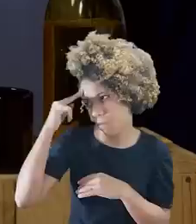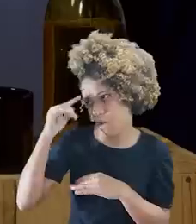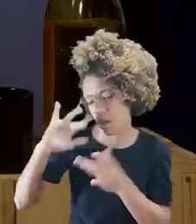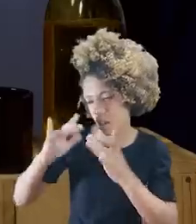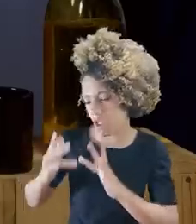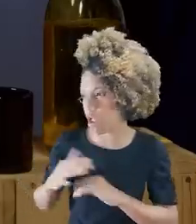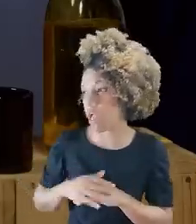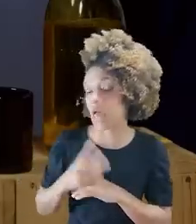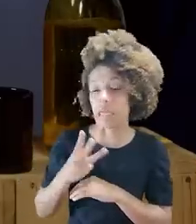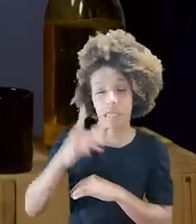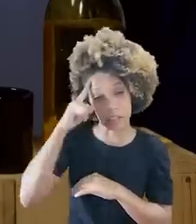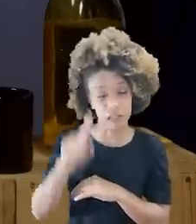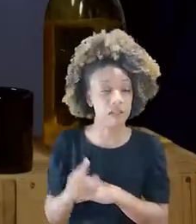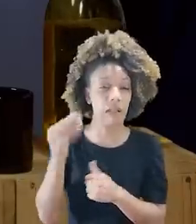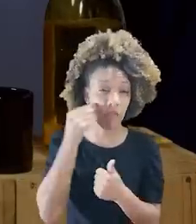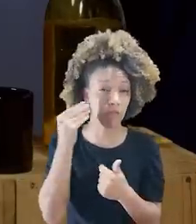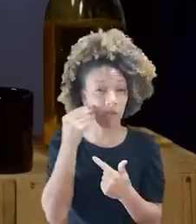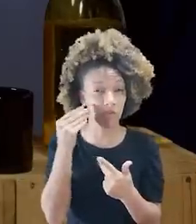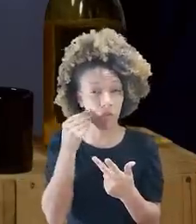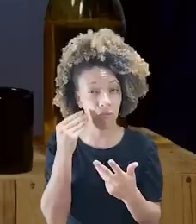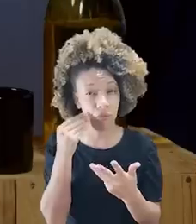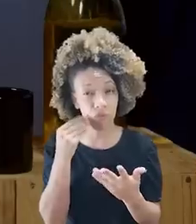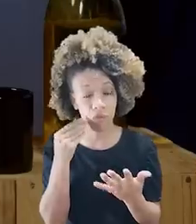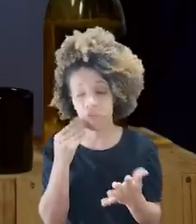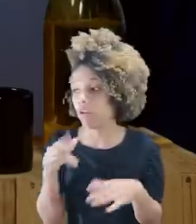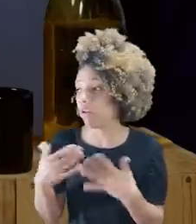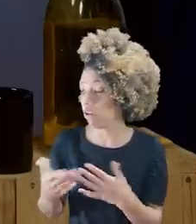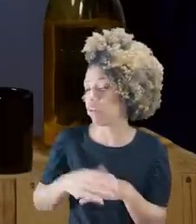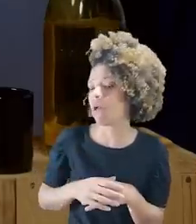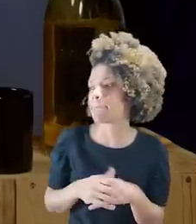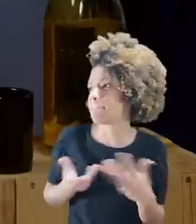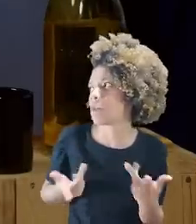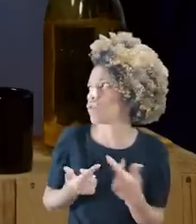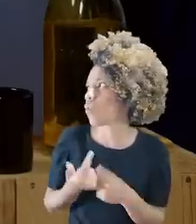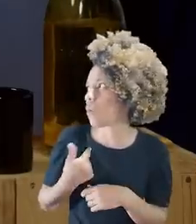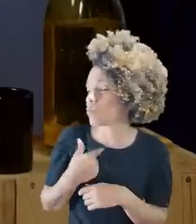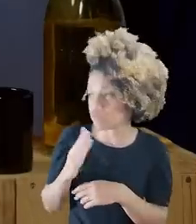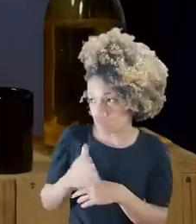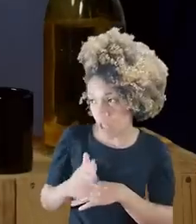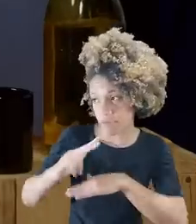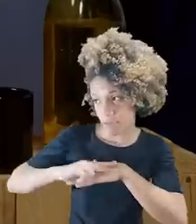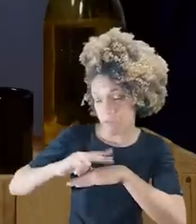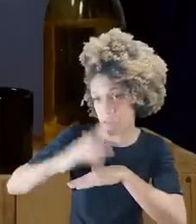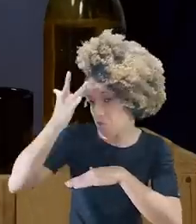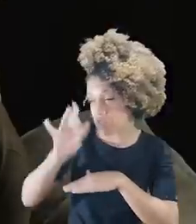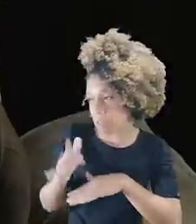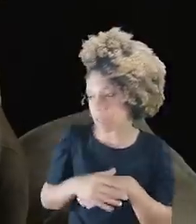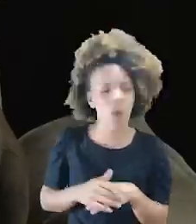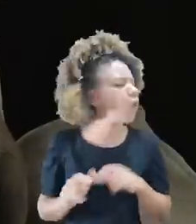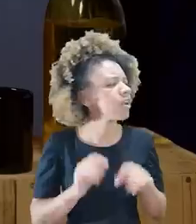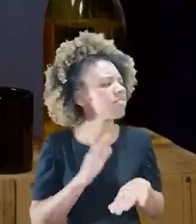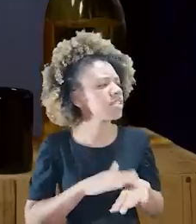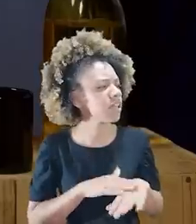de Aquele bando de teste tudo né ela falou É incrível como eu já fazia o tratamento sem saber que eu tinha que que você